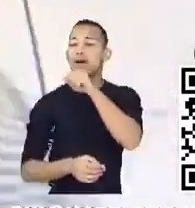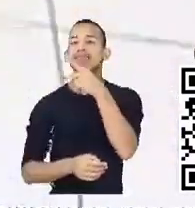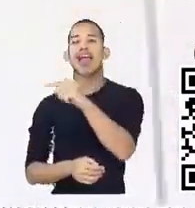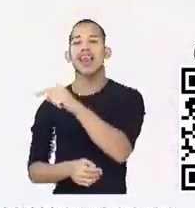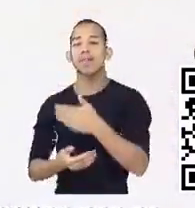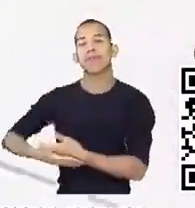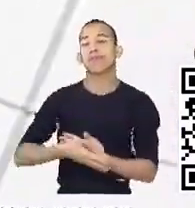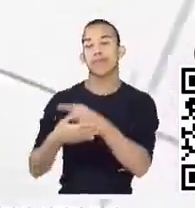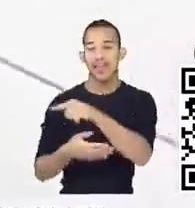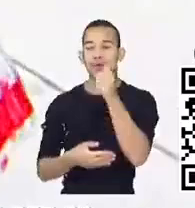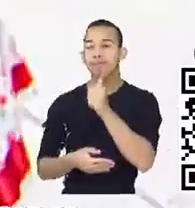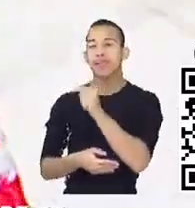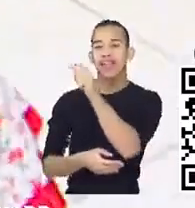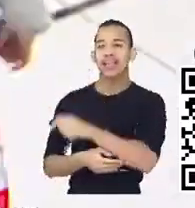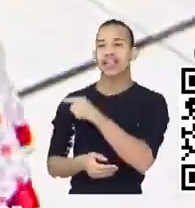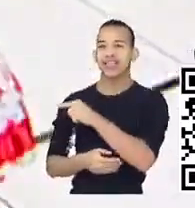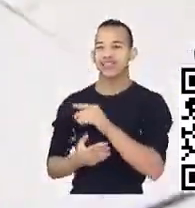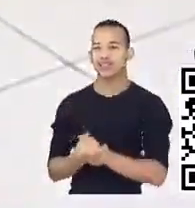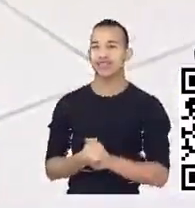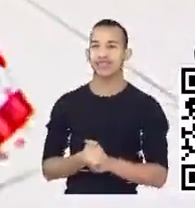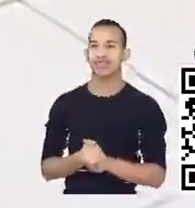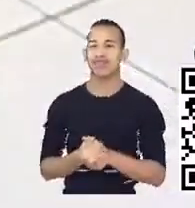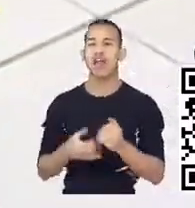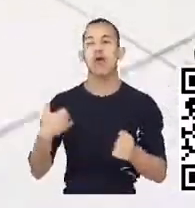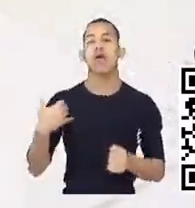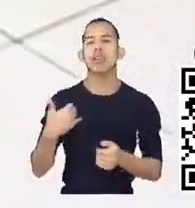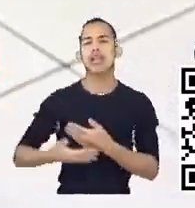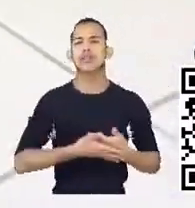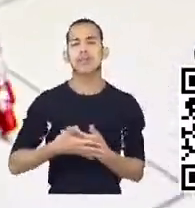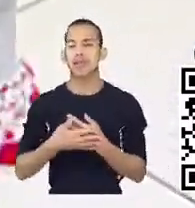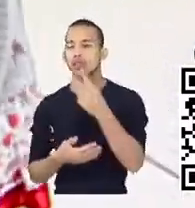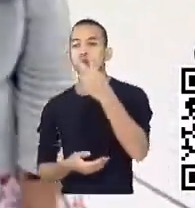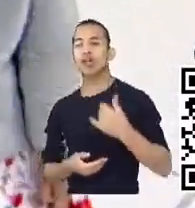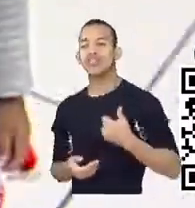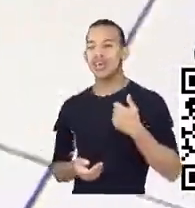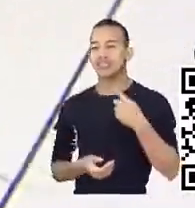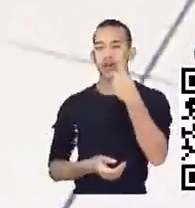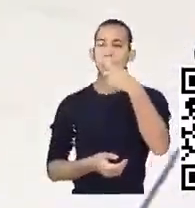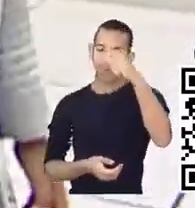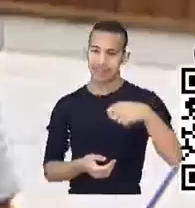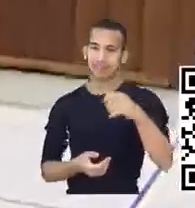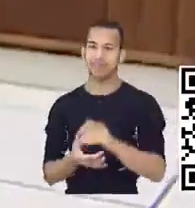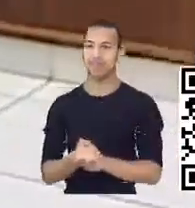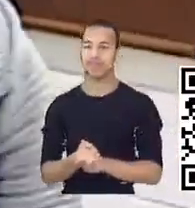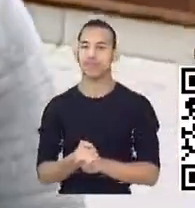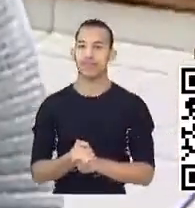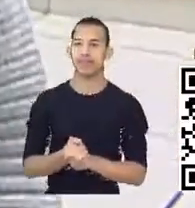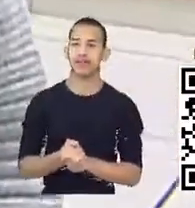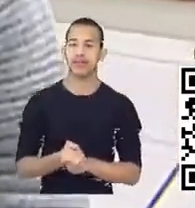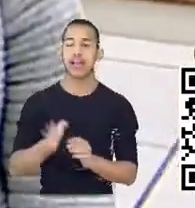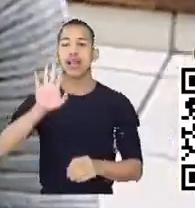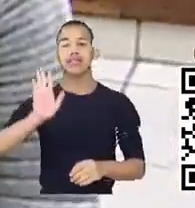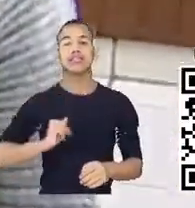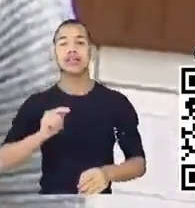aqui? Essa aqui. Eu. Hã? Essa aqui. Qual a idade do bebê? Dois anos e um mês. Aí. Eu gosto. Deus me deu